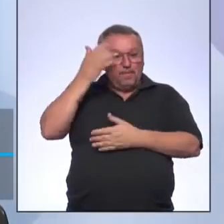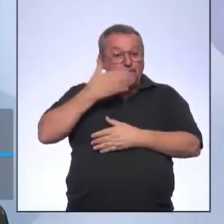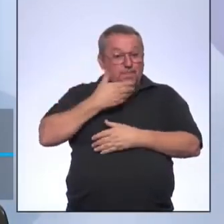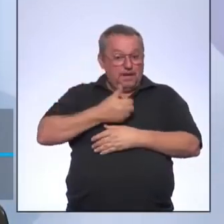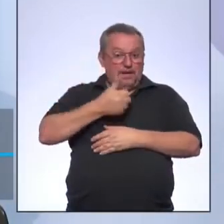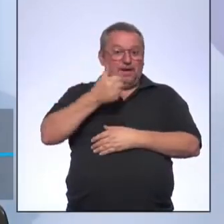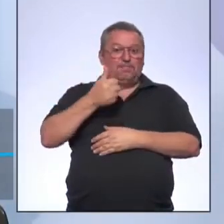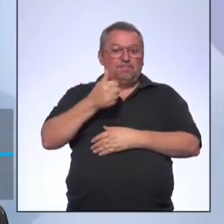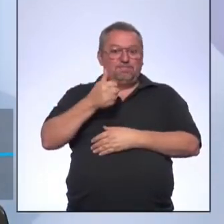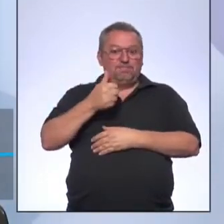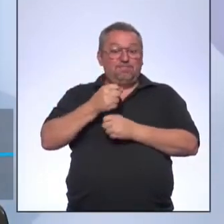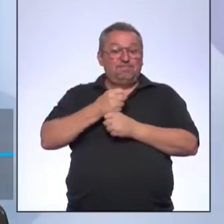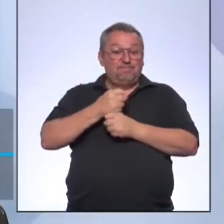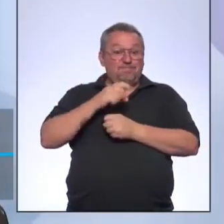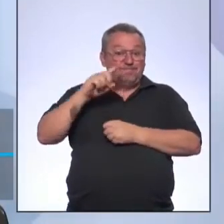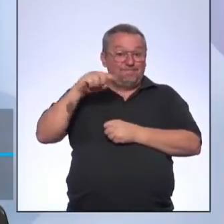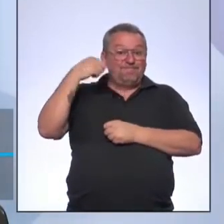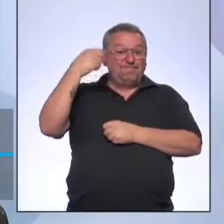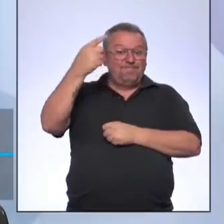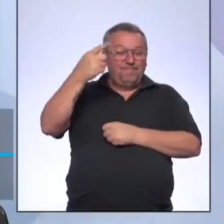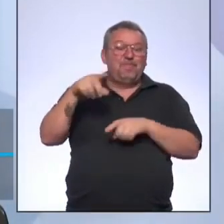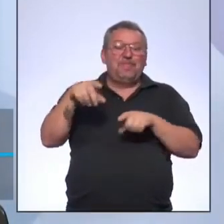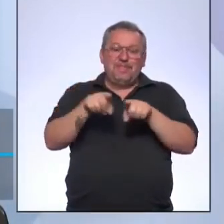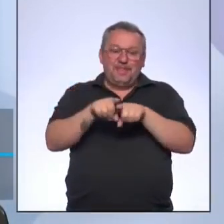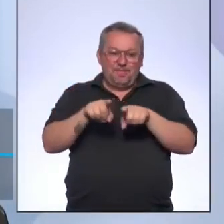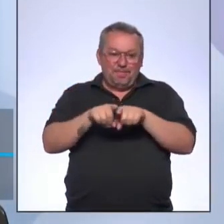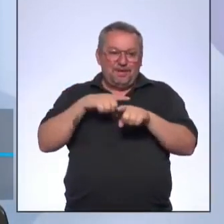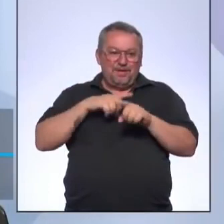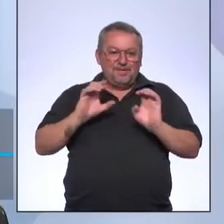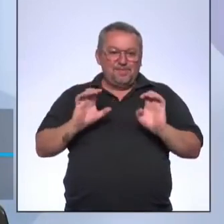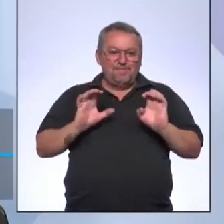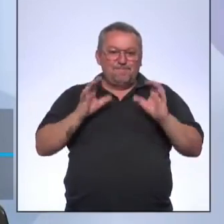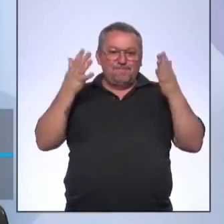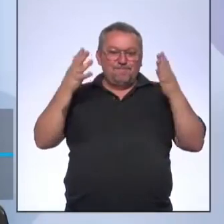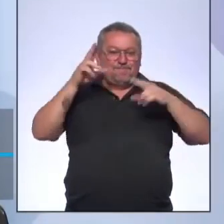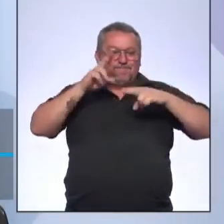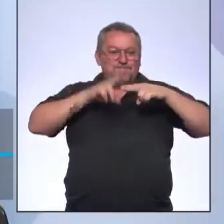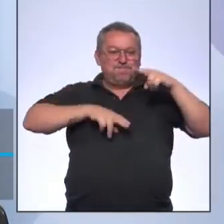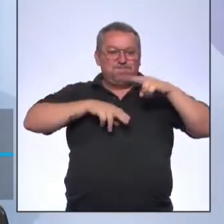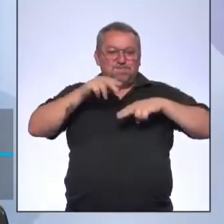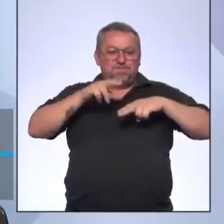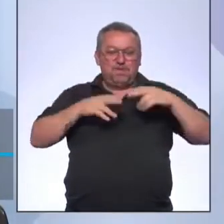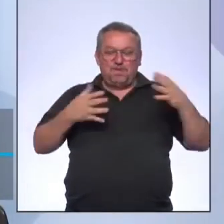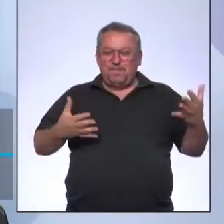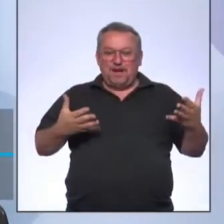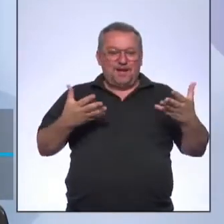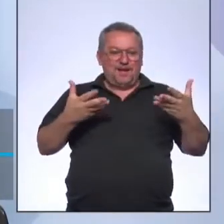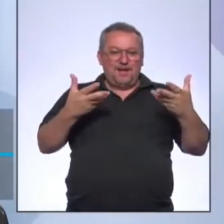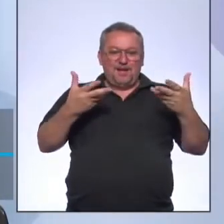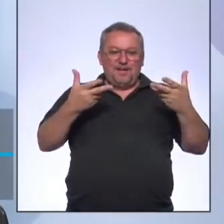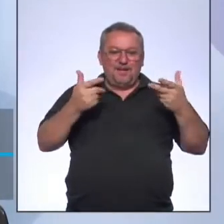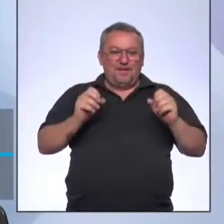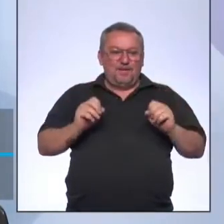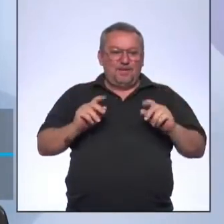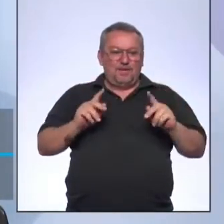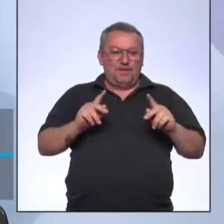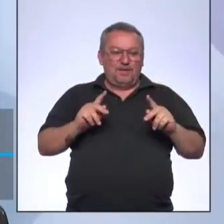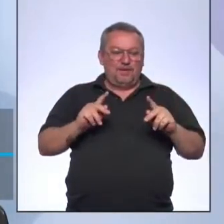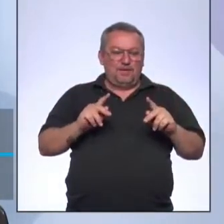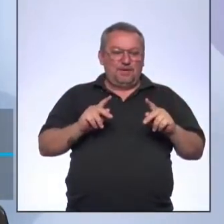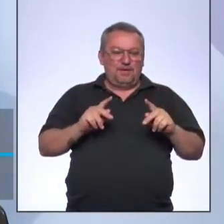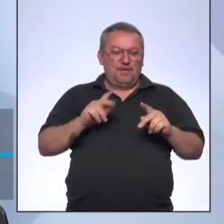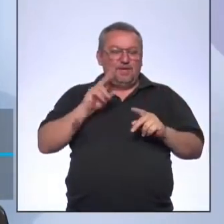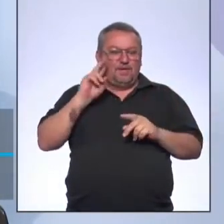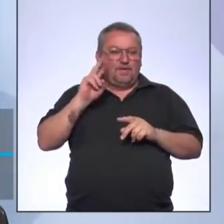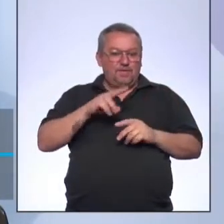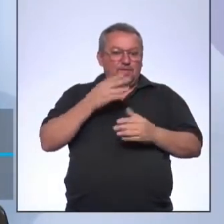melhor, né? E o ano que vem, provavelmente, nós teremos uma festa junina aí em dobro, né? Ok? Vamos lá para a